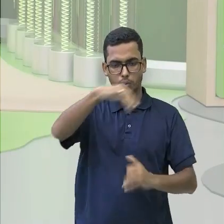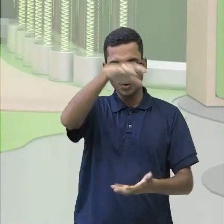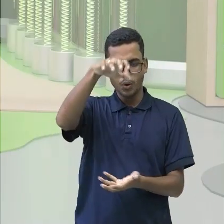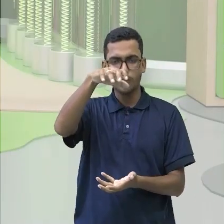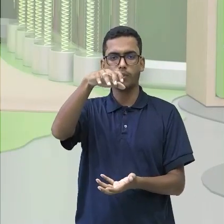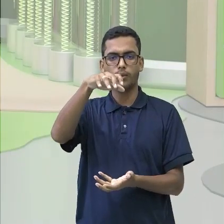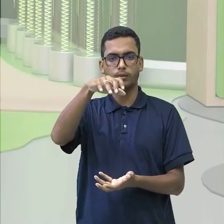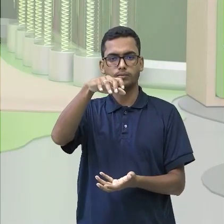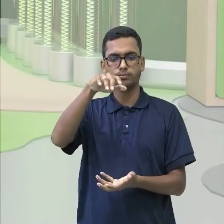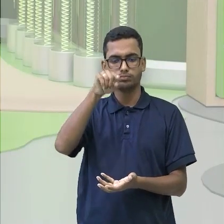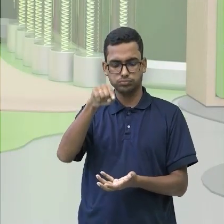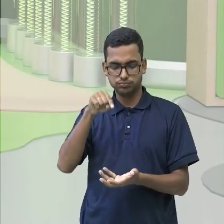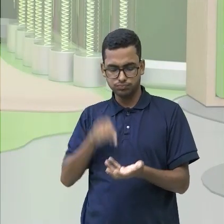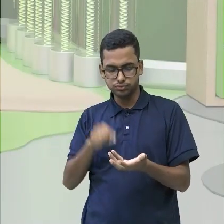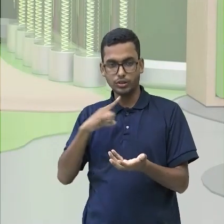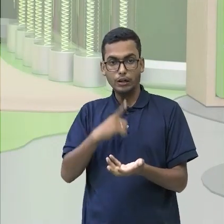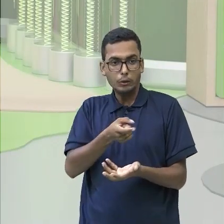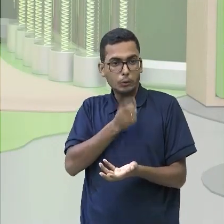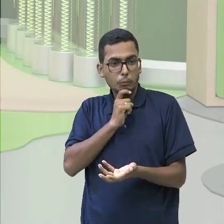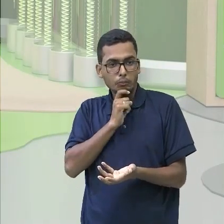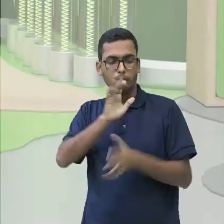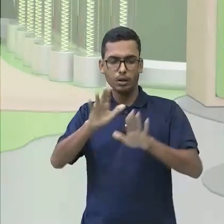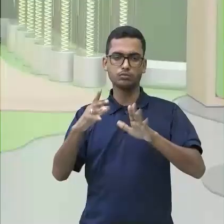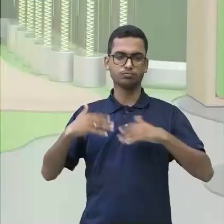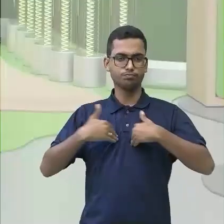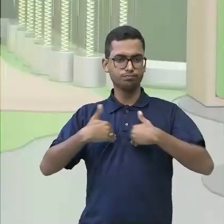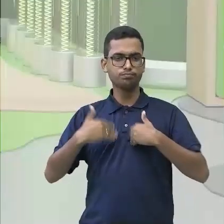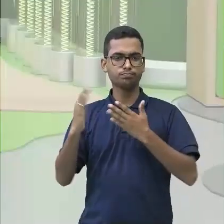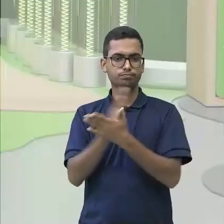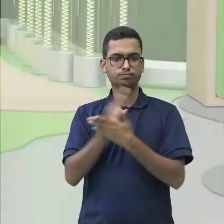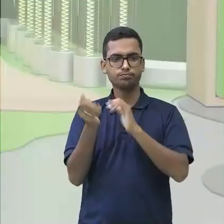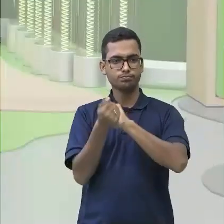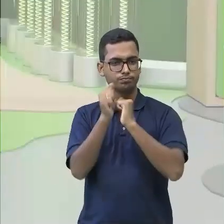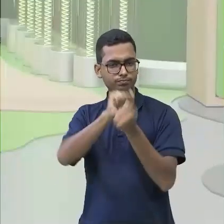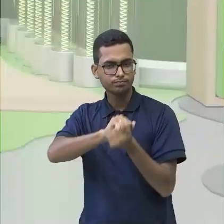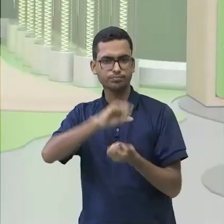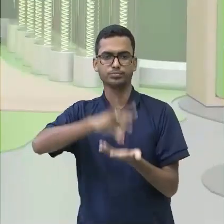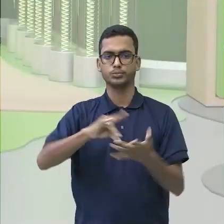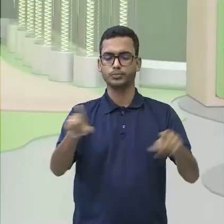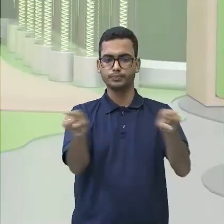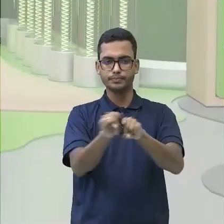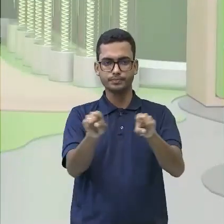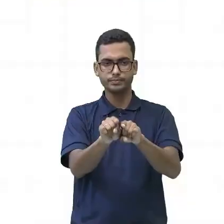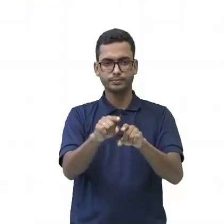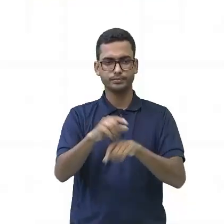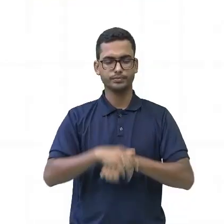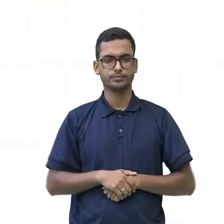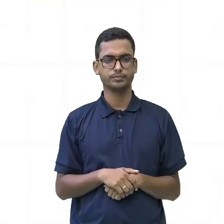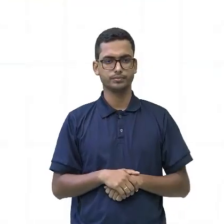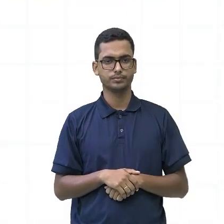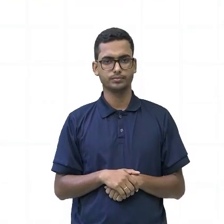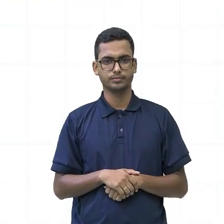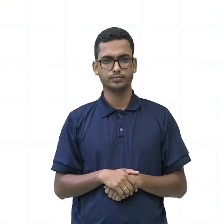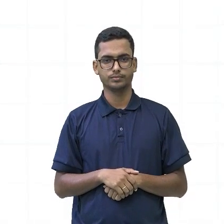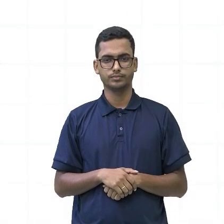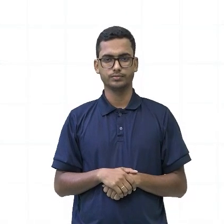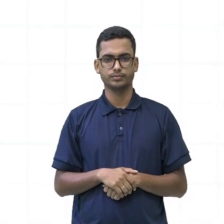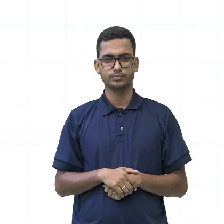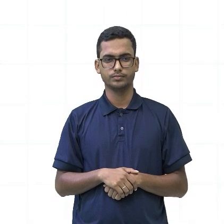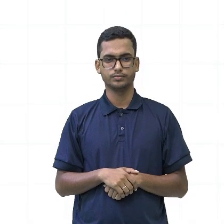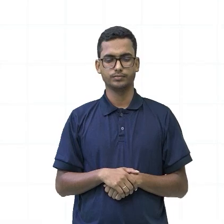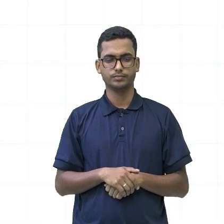adaptados, né, a esses ambientes, tá certo? A gente vai falar um pouquinho agora das zonas temperadas. Então, as